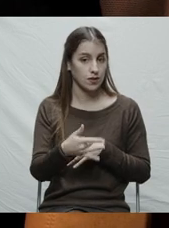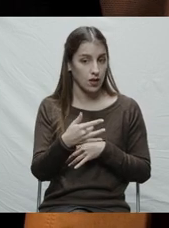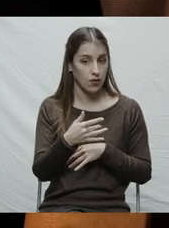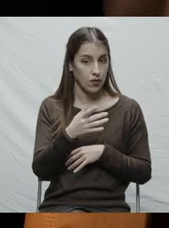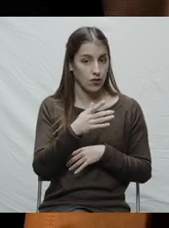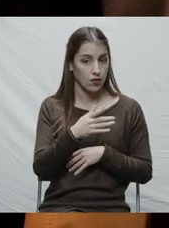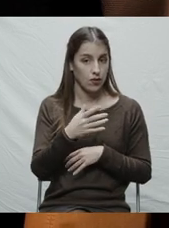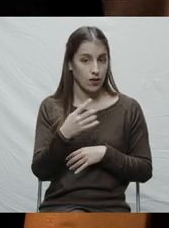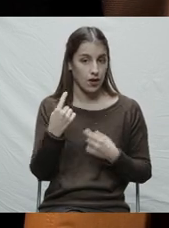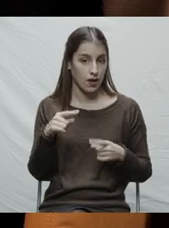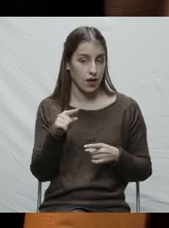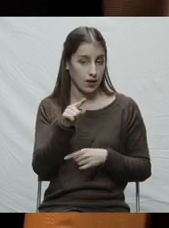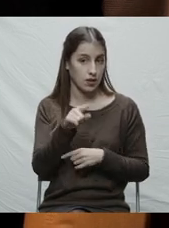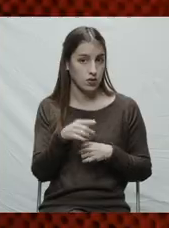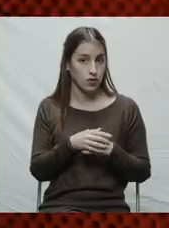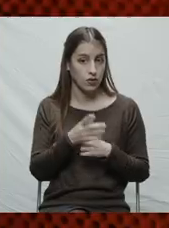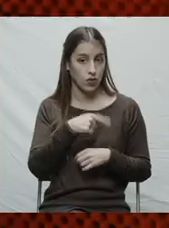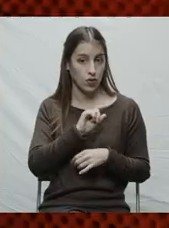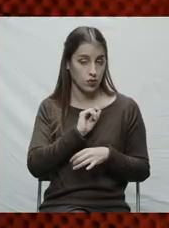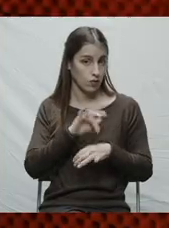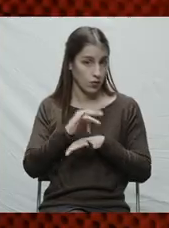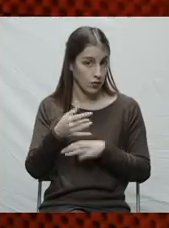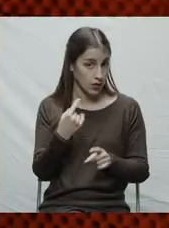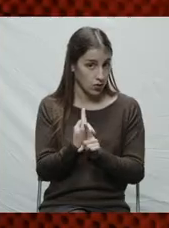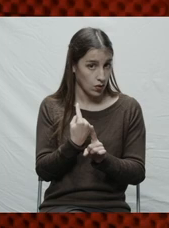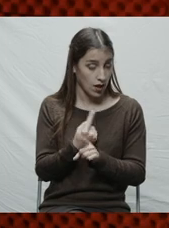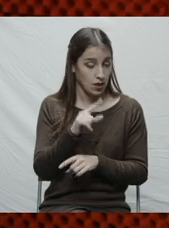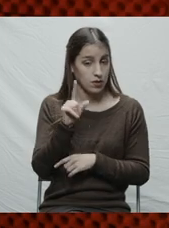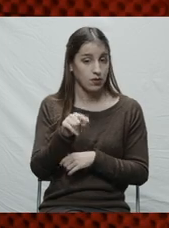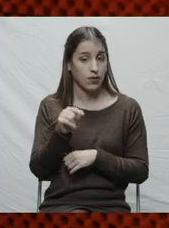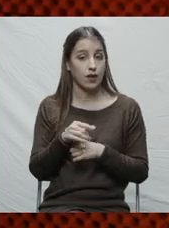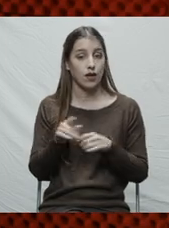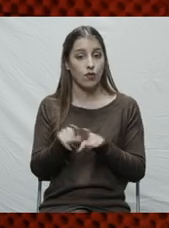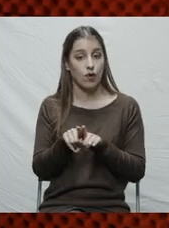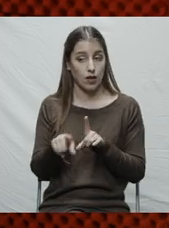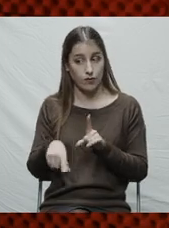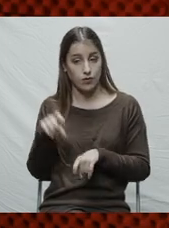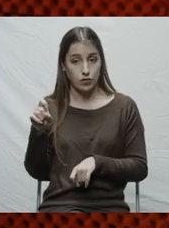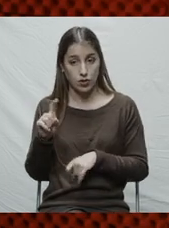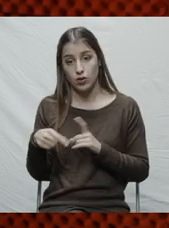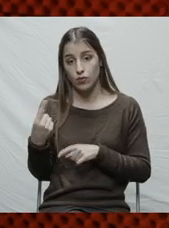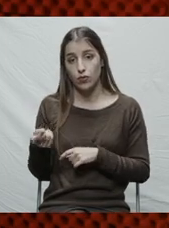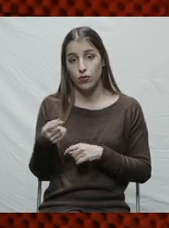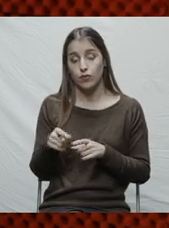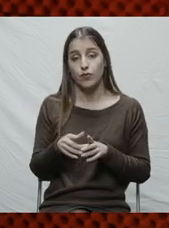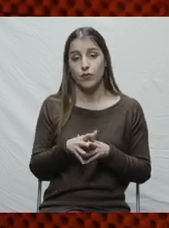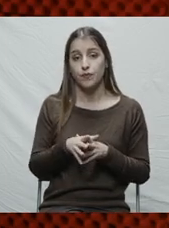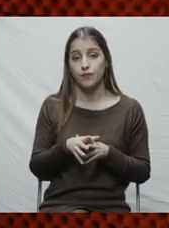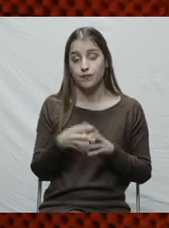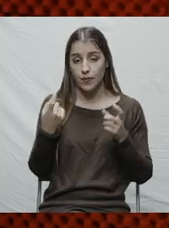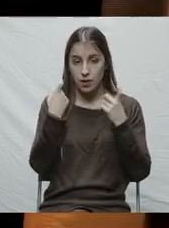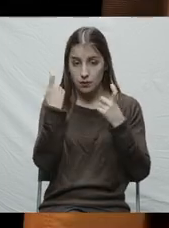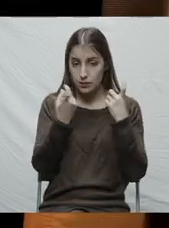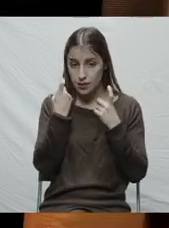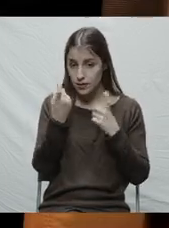nos experiencia, muitas vezes ninguém nos experiencia no estúdio, e não são os é? profissionais também a fugir Sim. da experiência do outro, se nós não nos experimentarmos completamente.